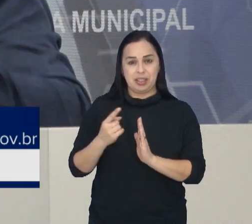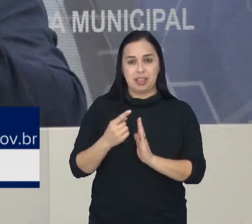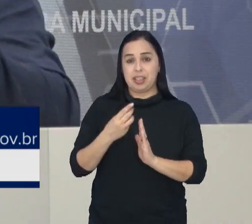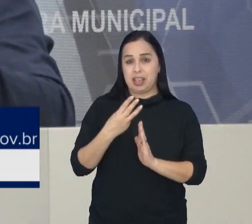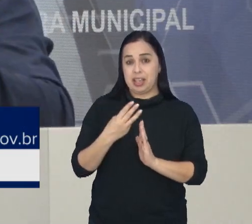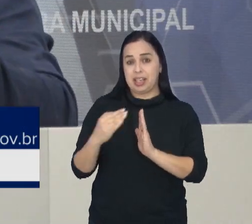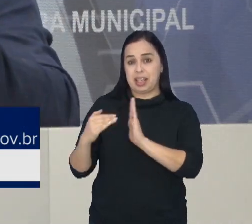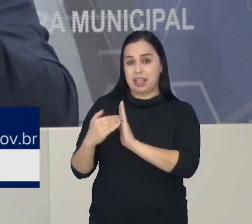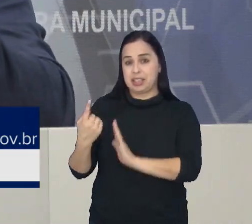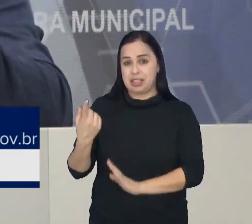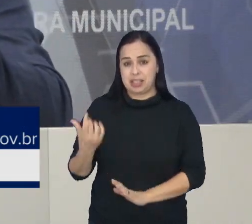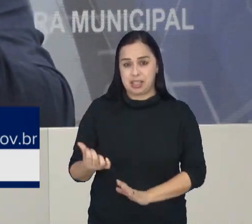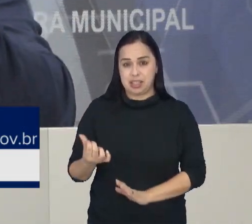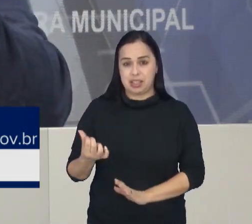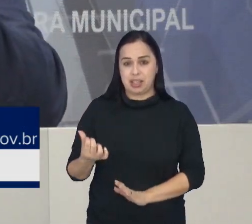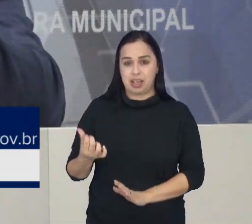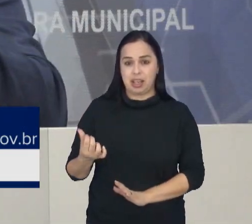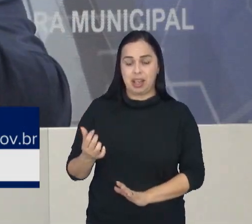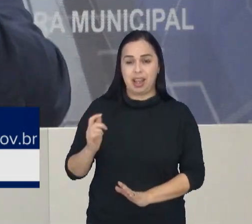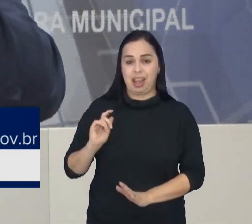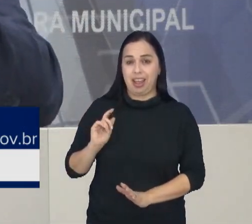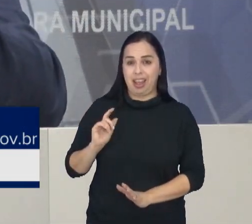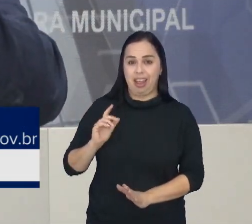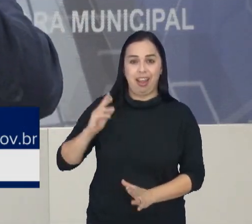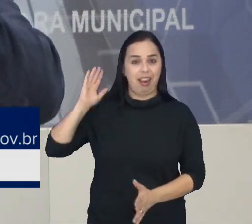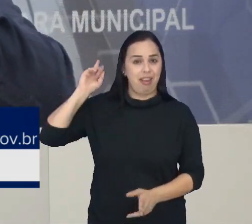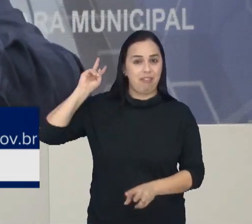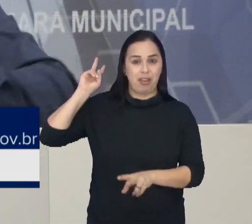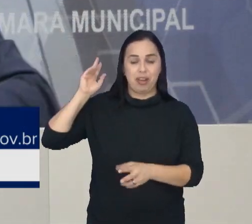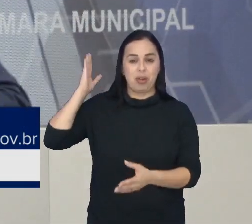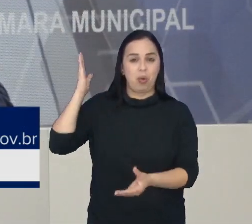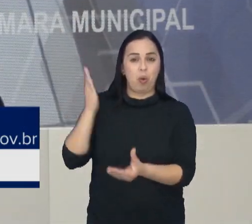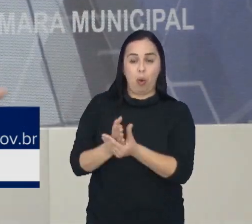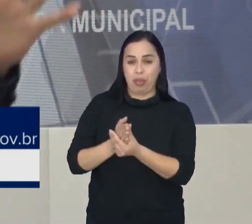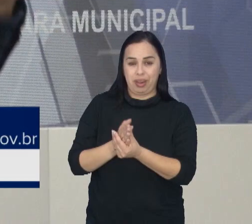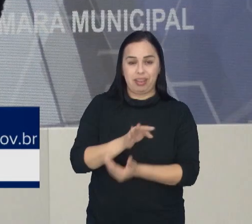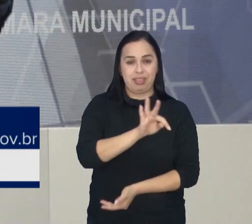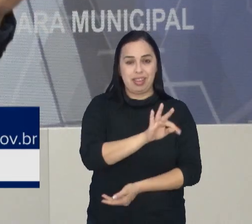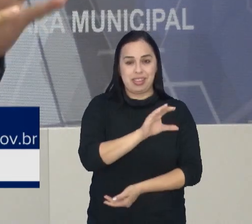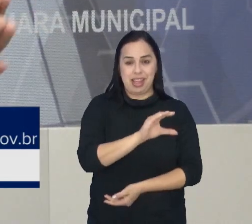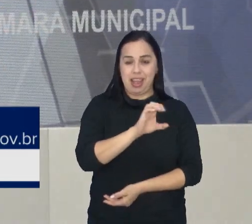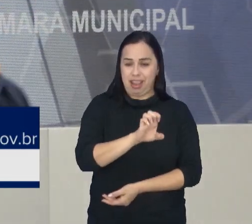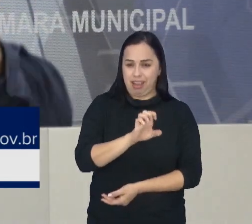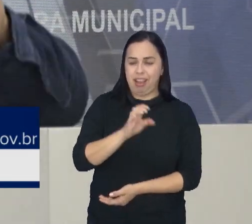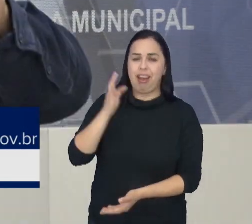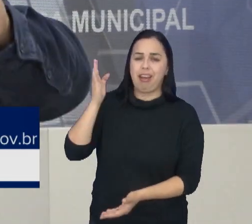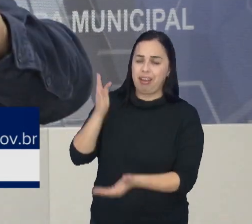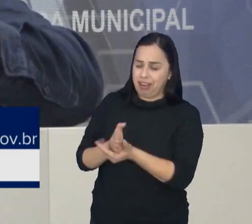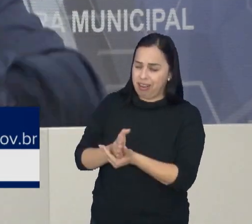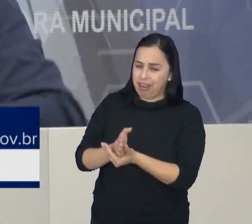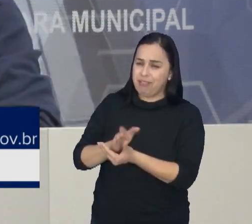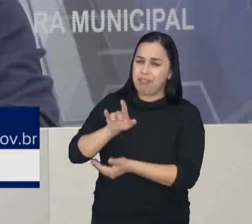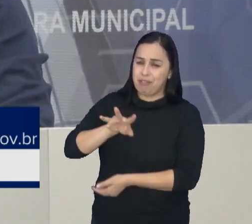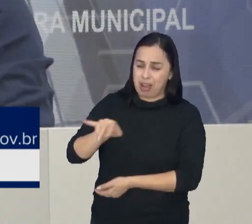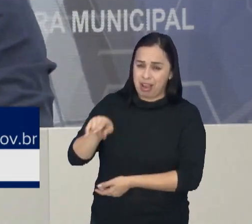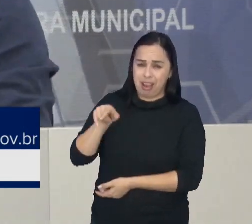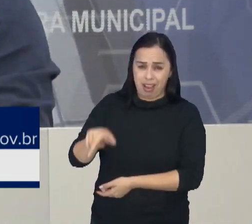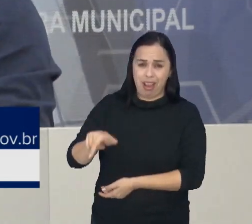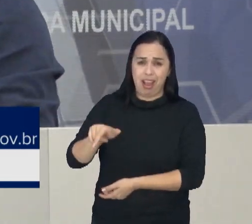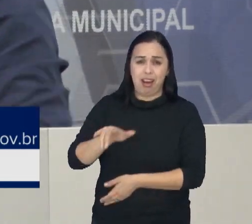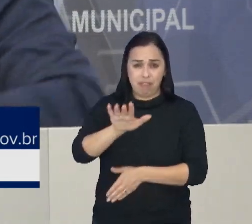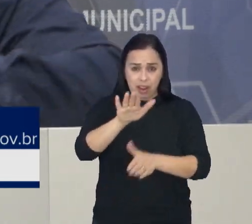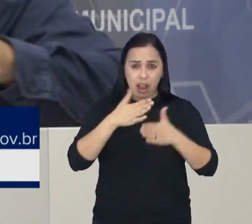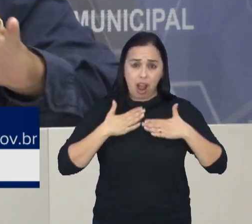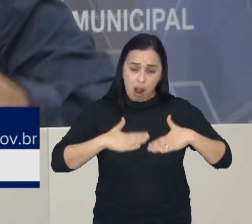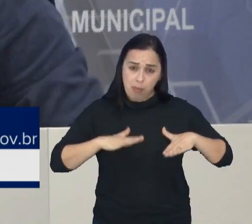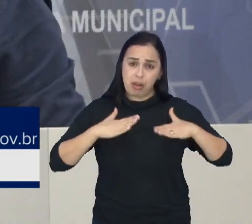foi condenada pelo Tribunal de Contas. Vou mostrar aqui, calma. Tudo a seu